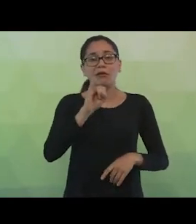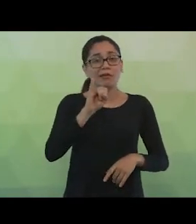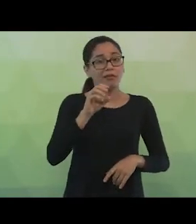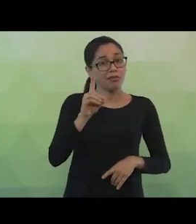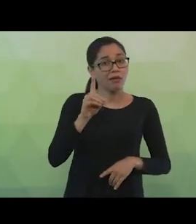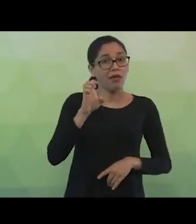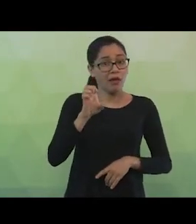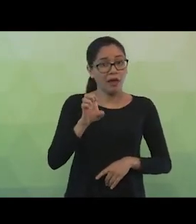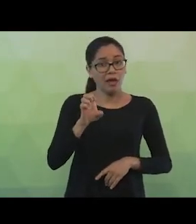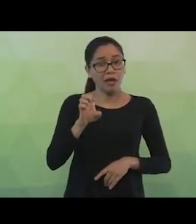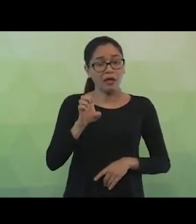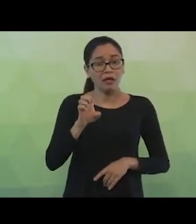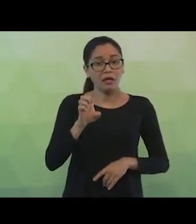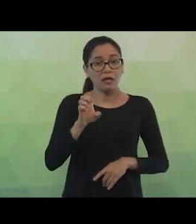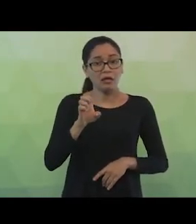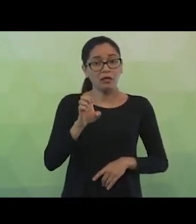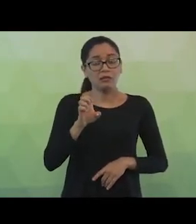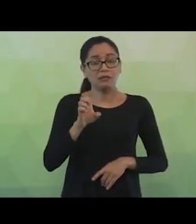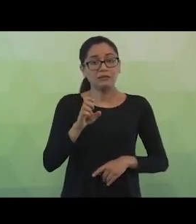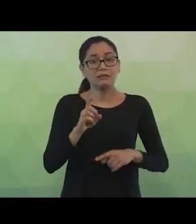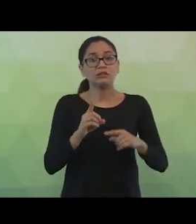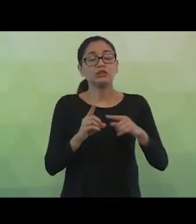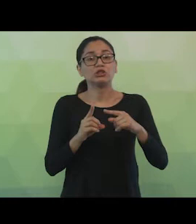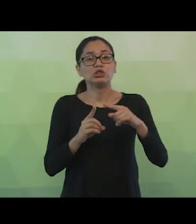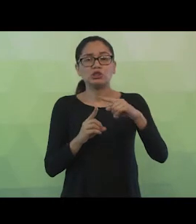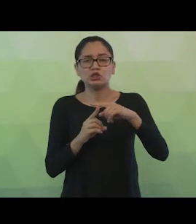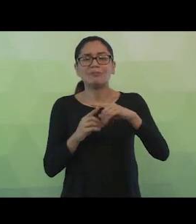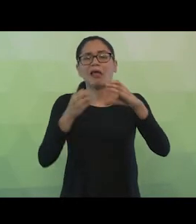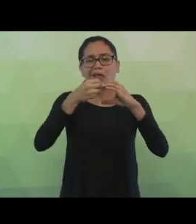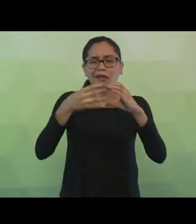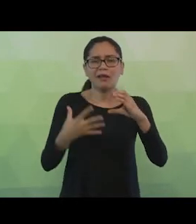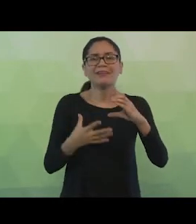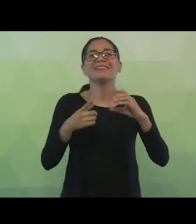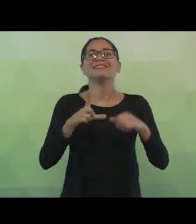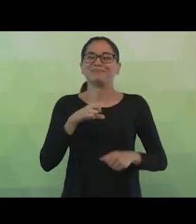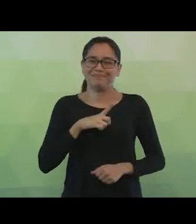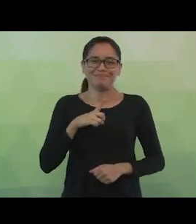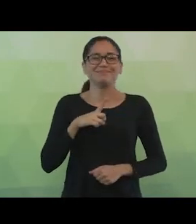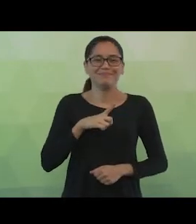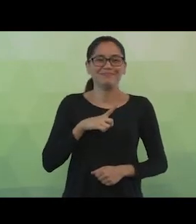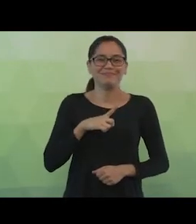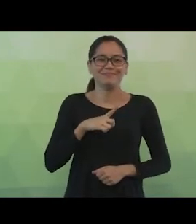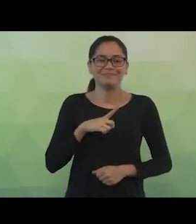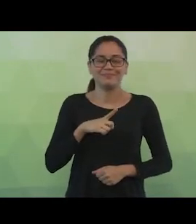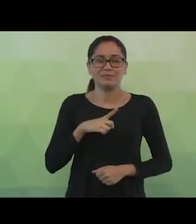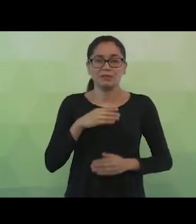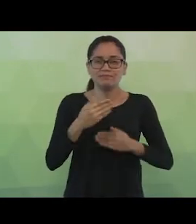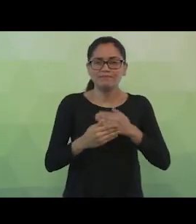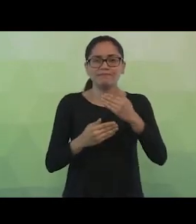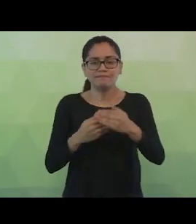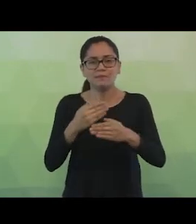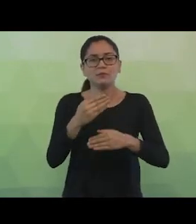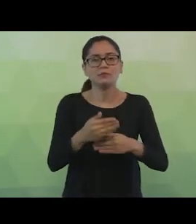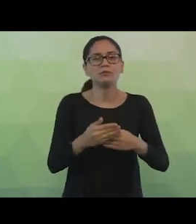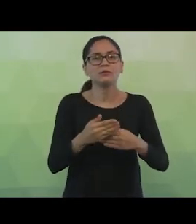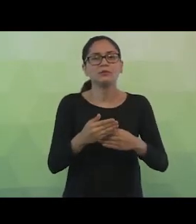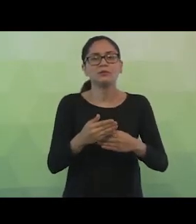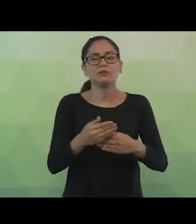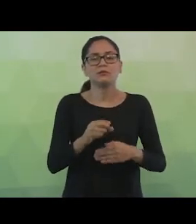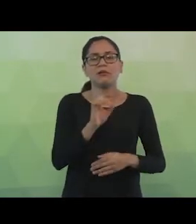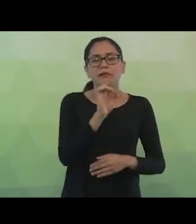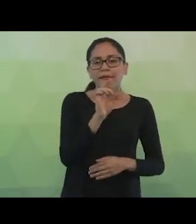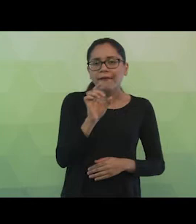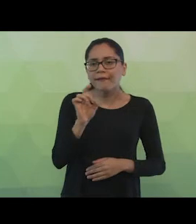as suas particularidades e no decorrer do curso nós iremos aprender as necessidades,